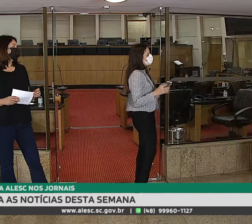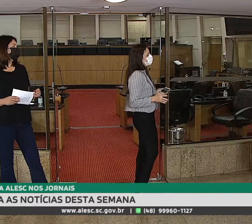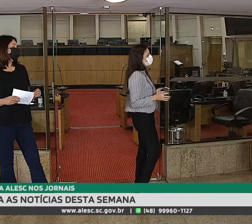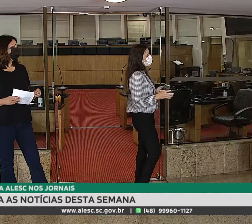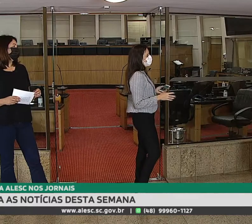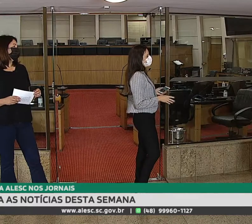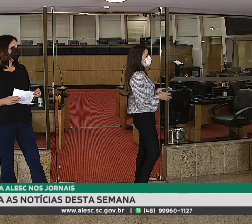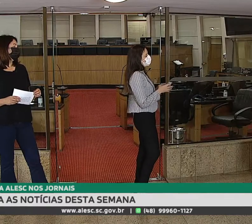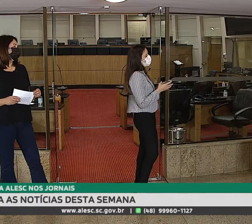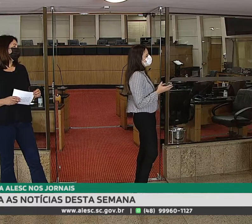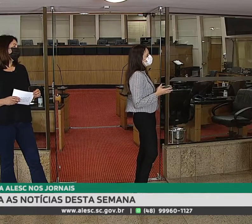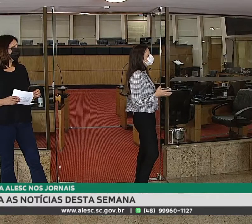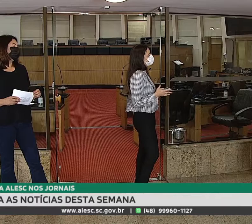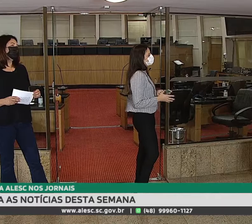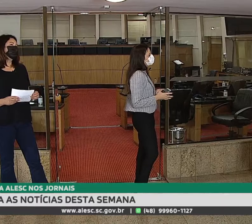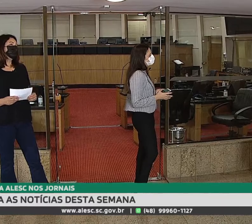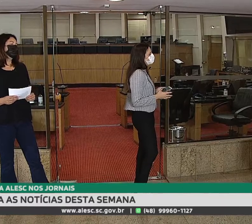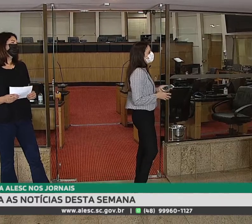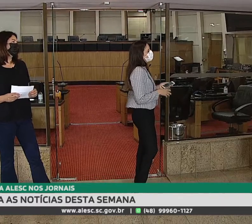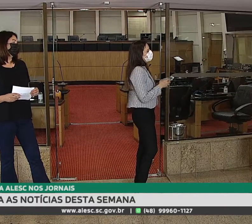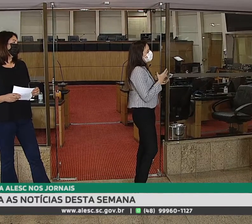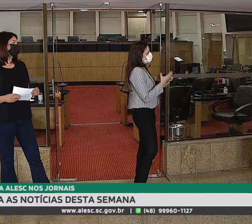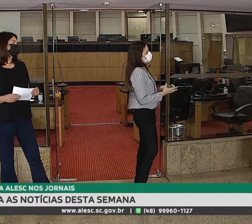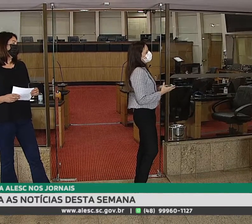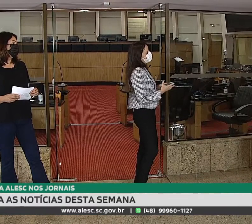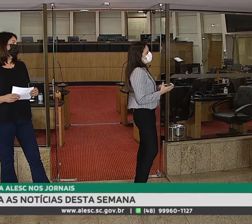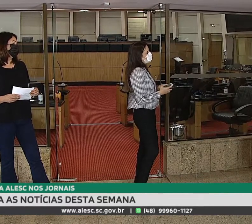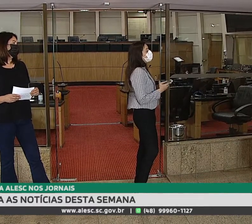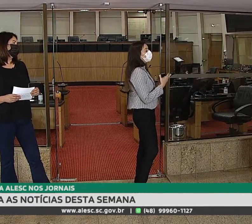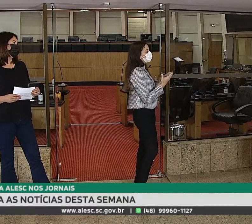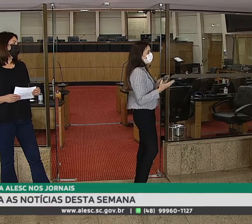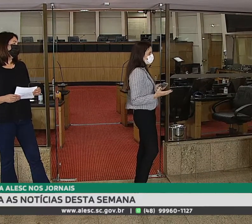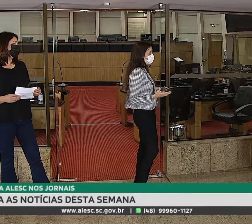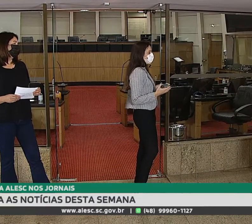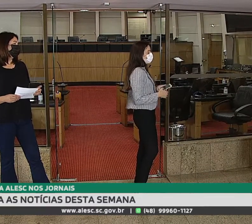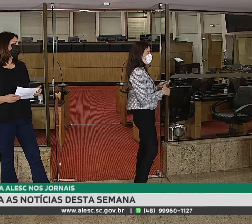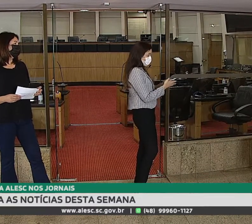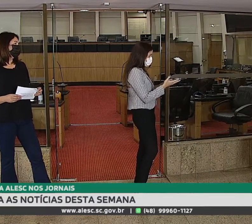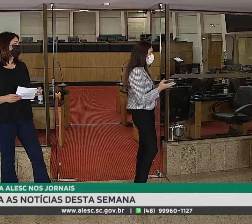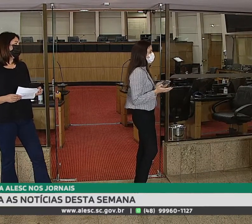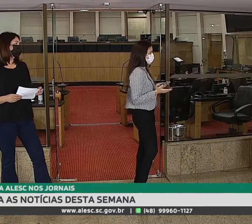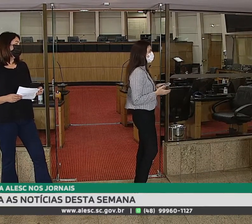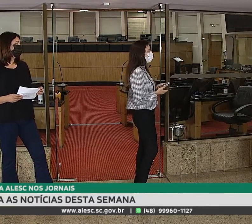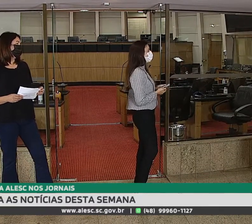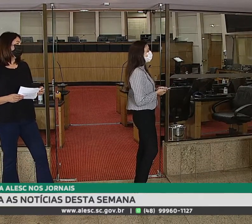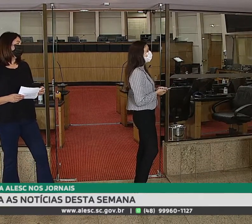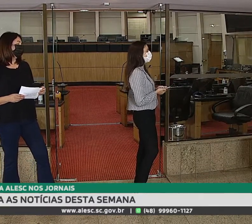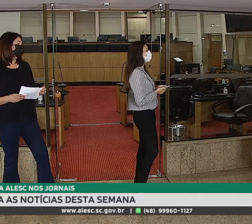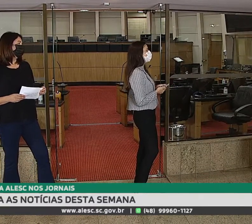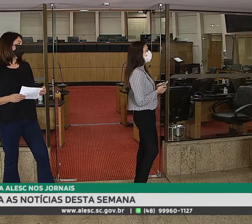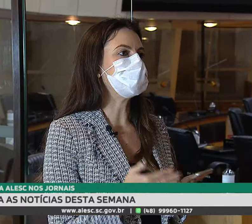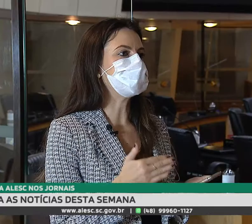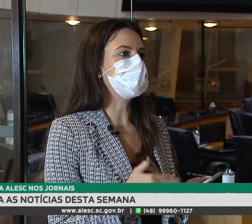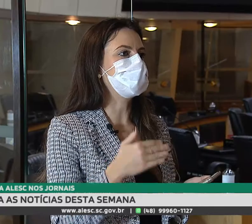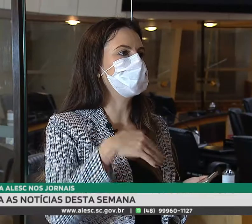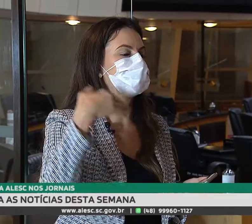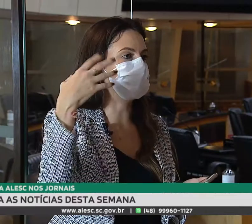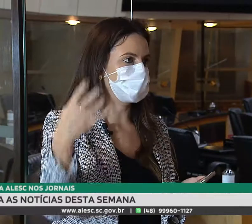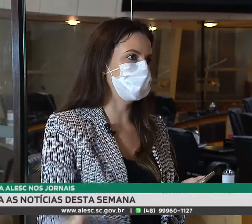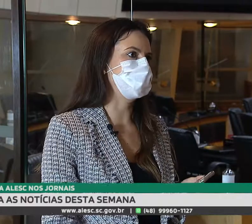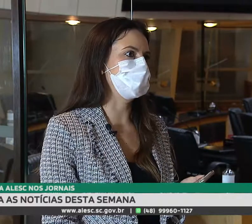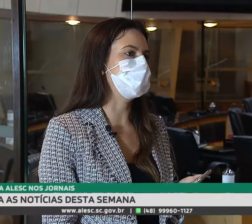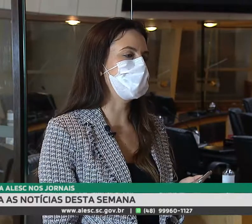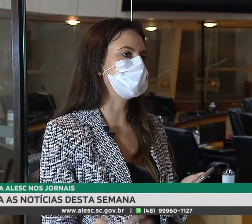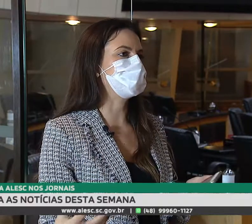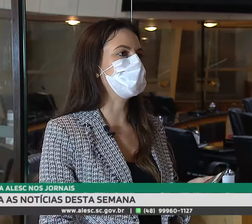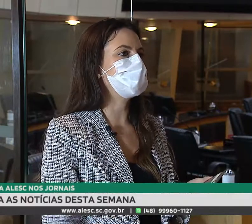para a gente finalizar, a imagem da semana relacionada a um projeto aí que o governo está implantando, principalmente lá